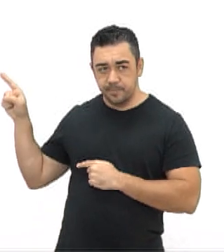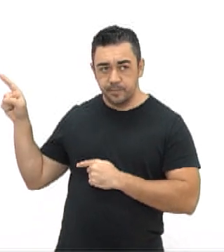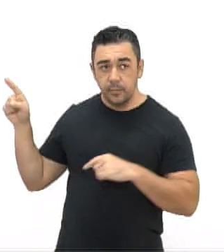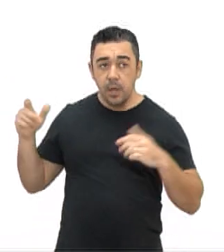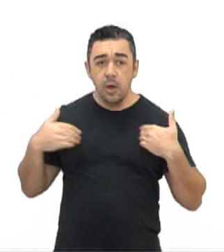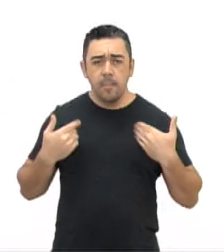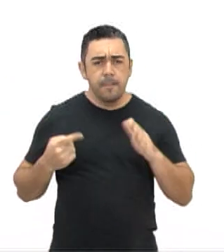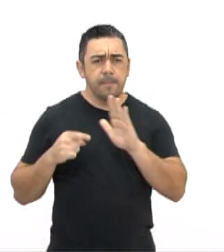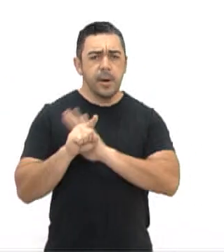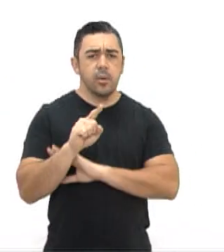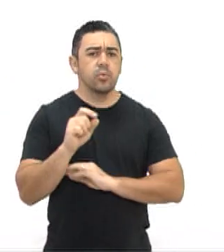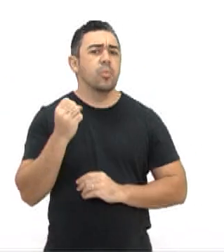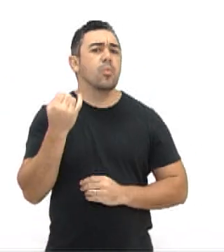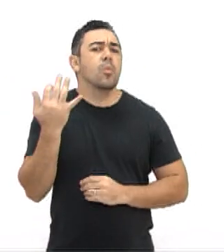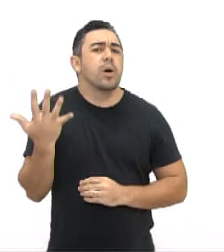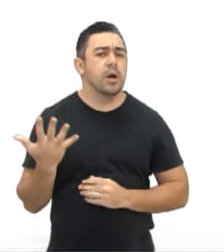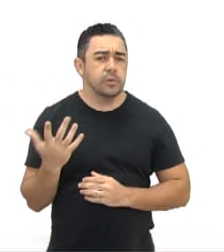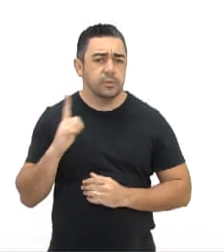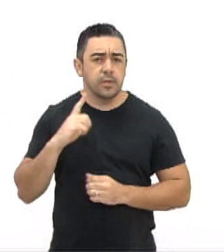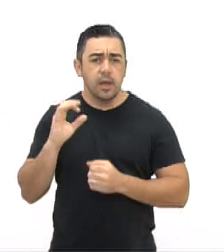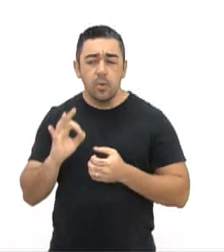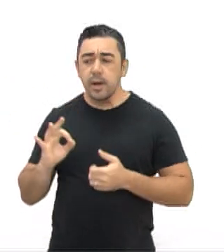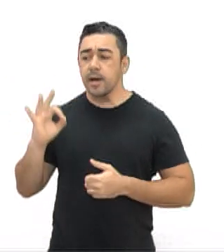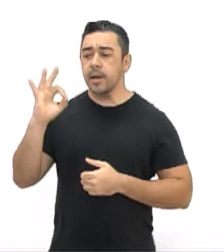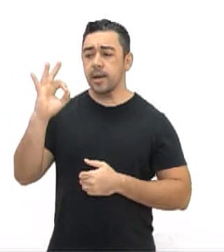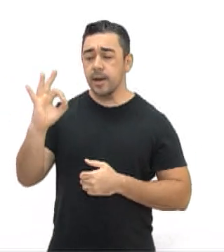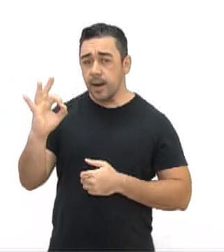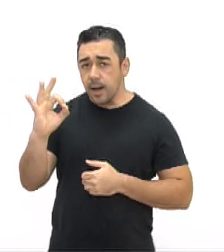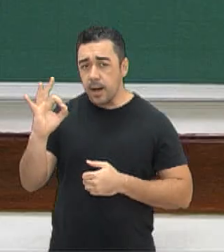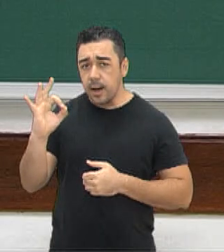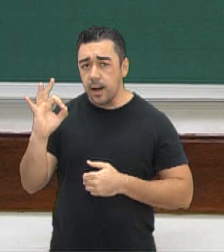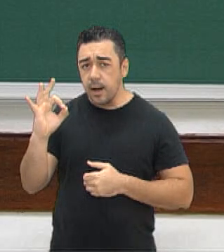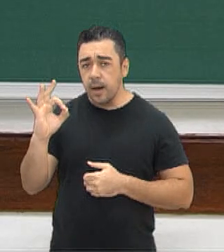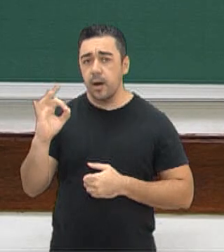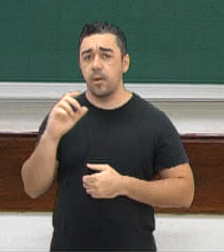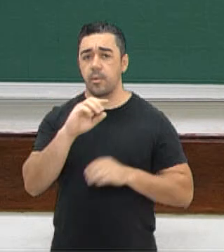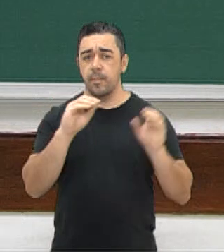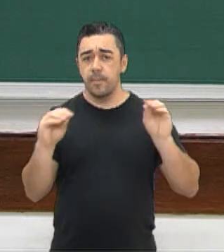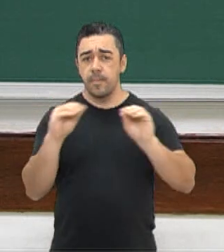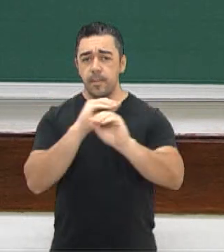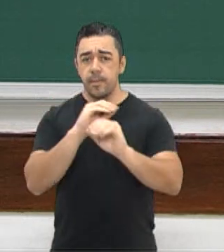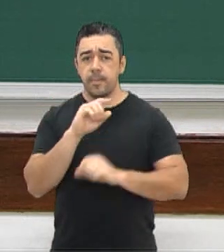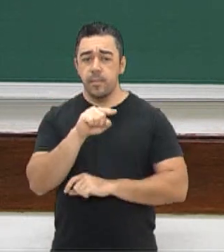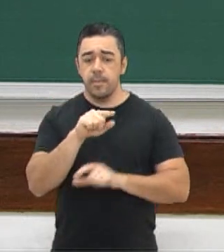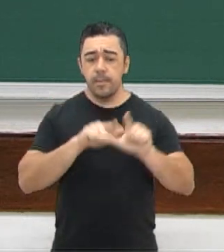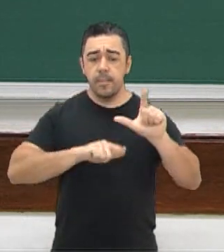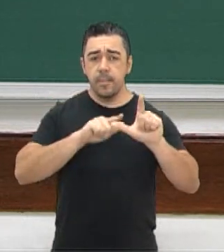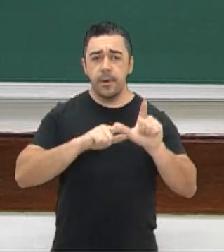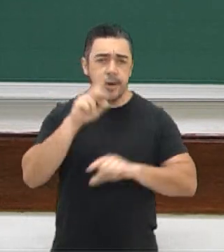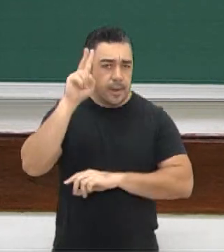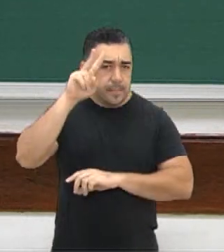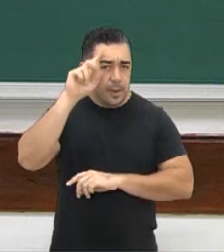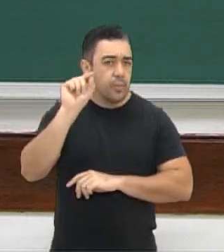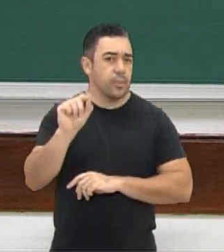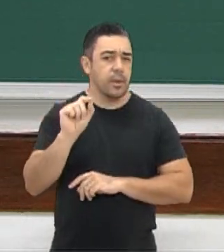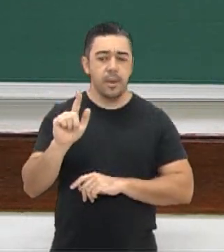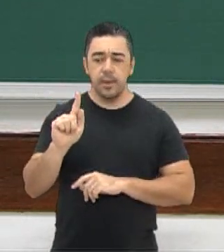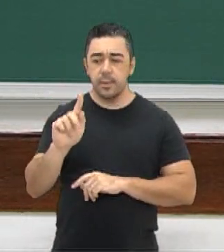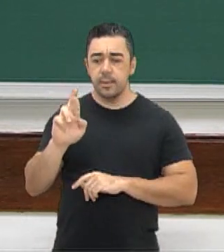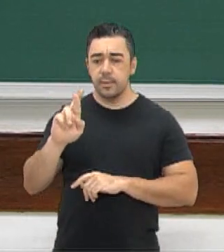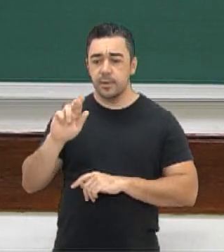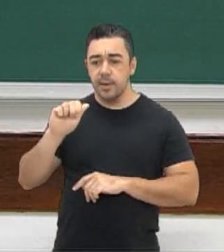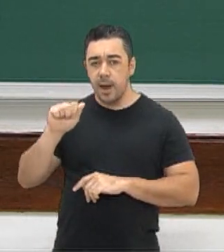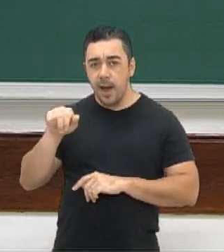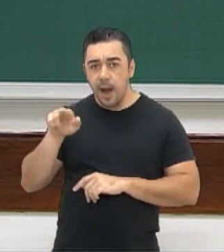é o grau do polinômio a seguir? Então, vejam, para que eu saiba, recordando qual é o grau de um